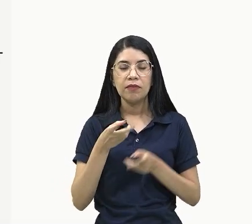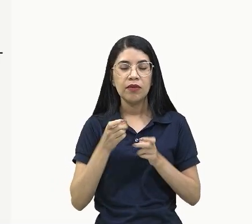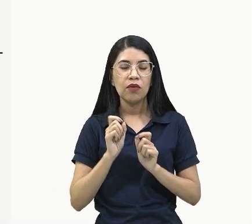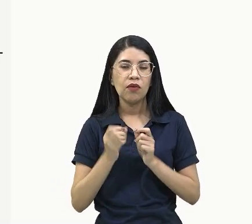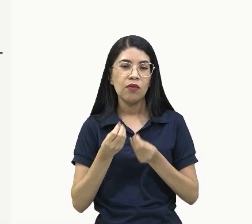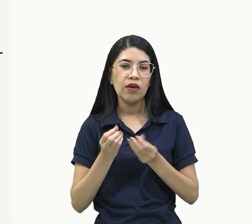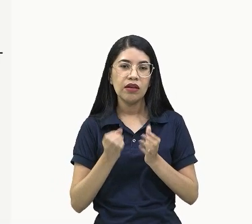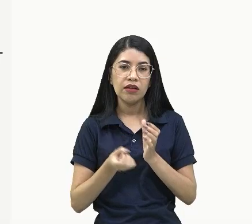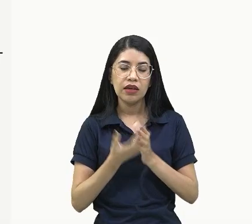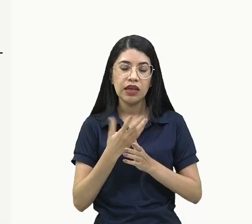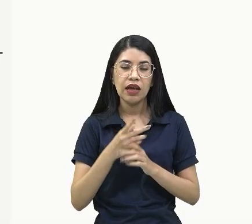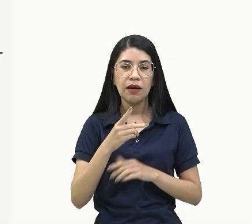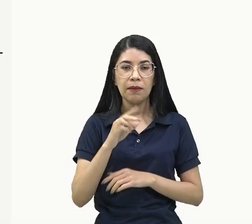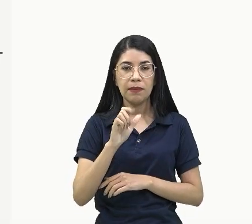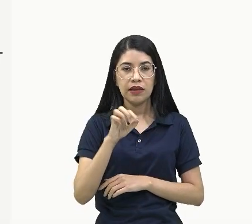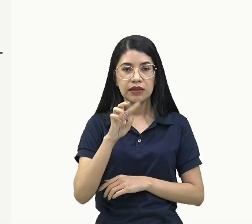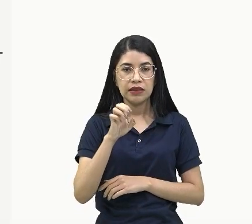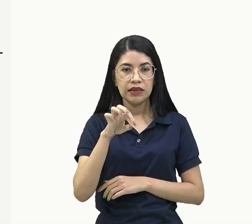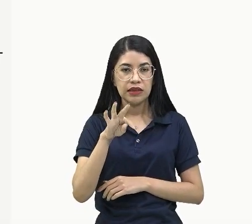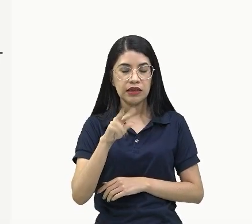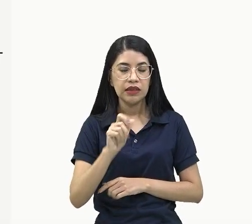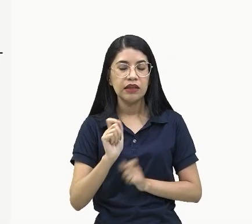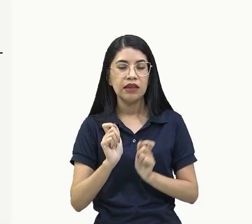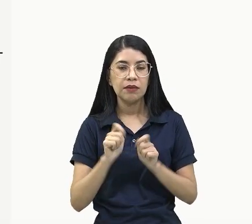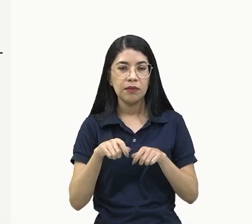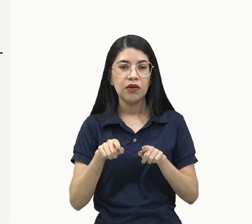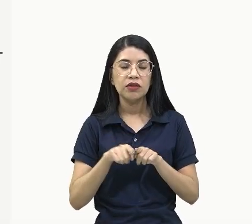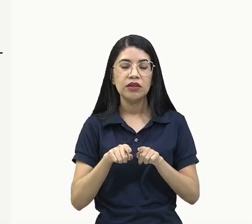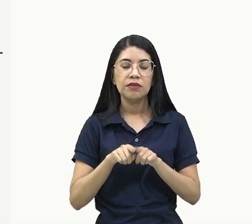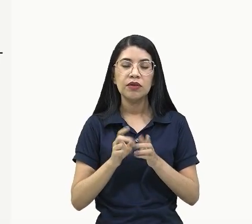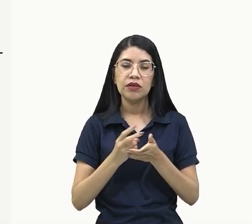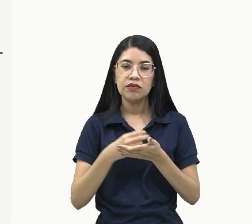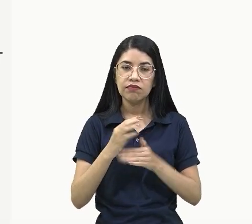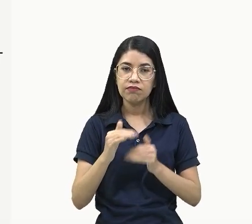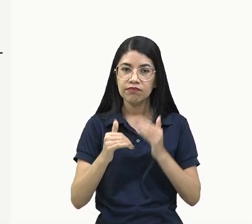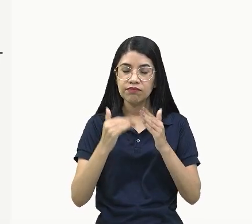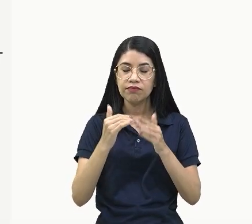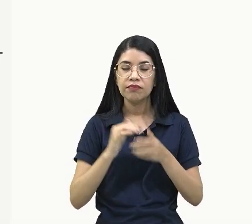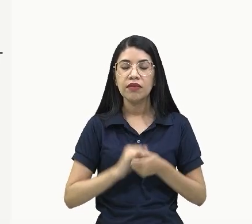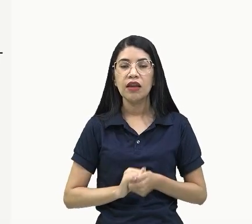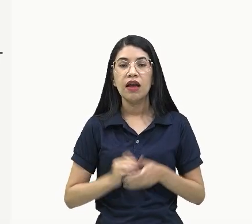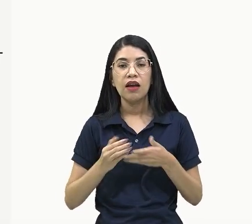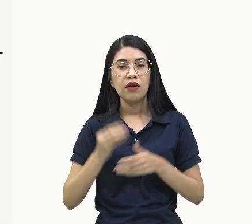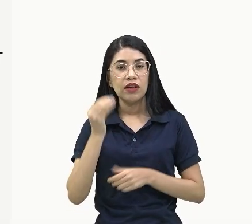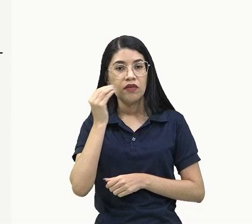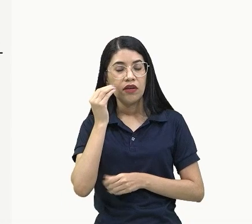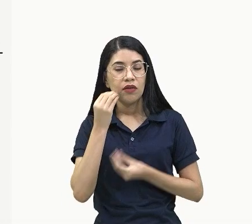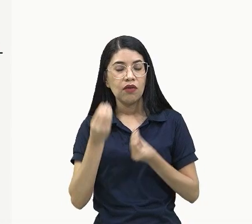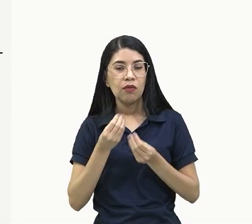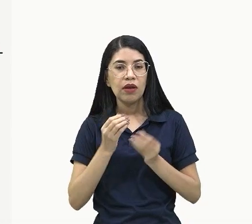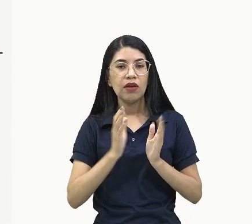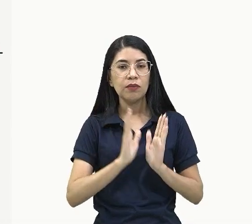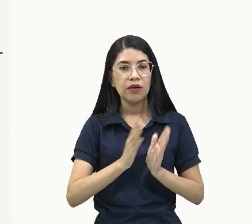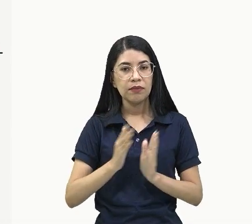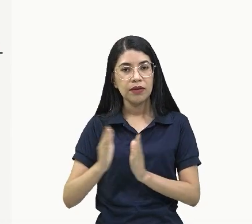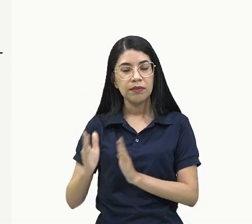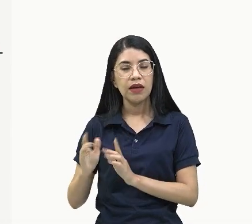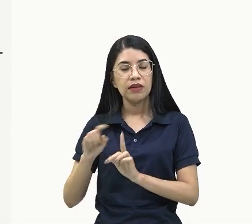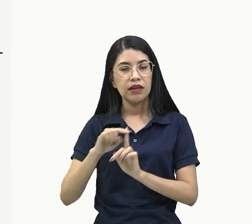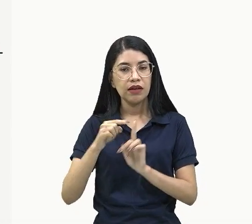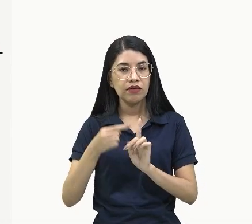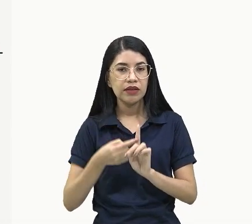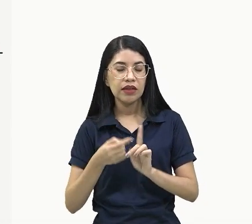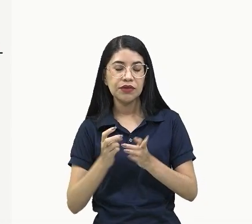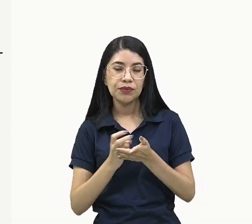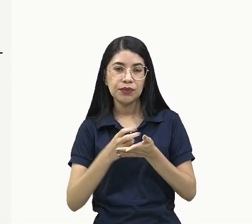vai permitir, então, o desenvolvimento do bebê. E agora nós vamos, então, acompanhar esse desenvolvimento fetal. Vejam